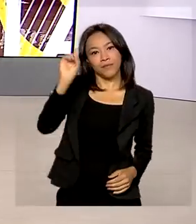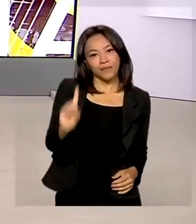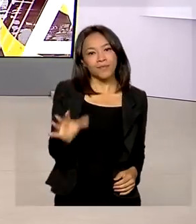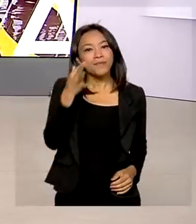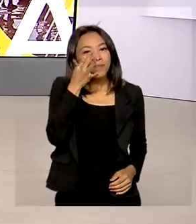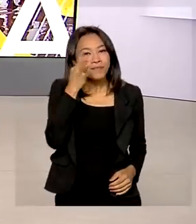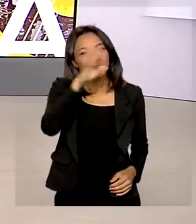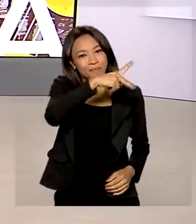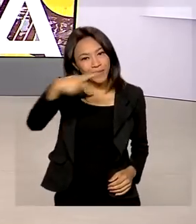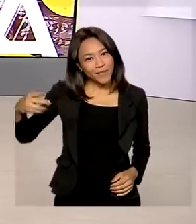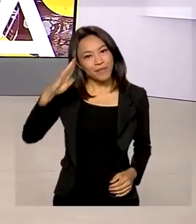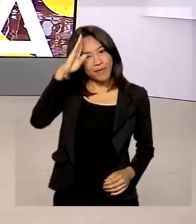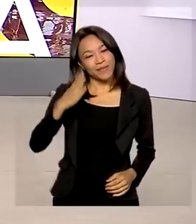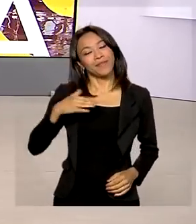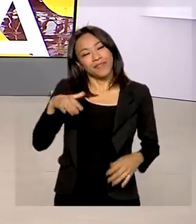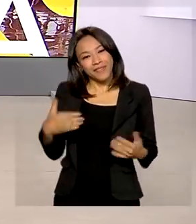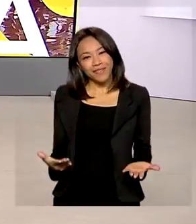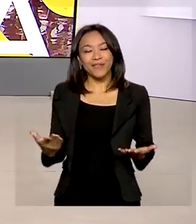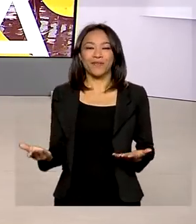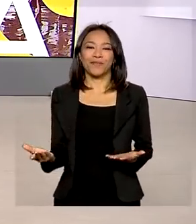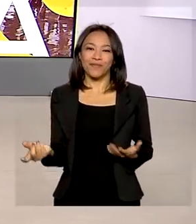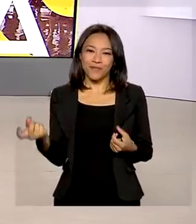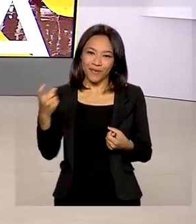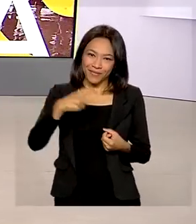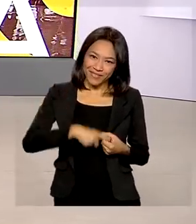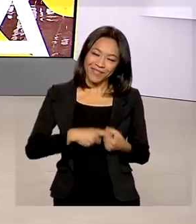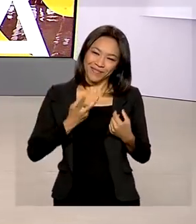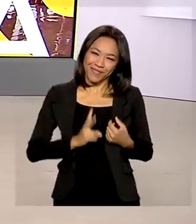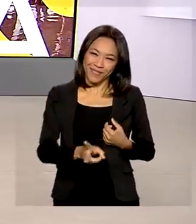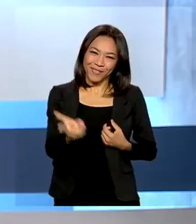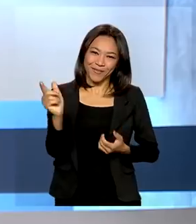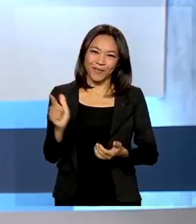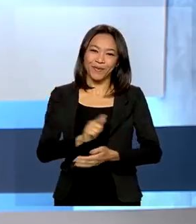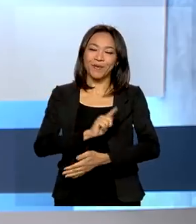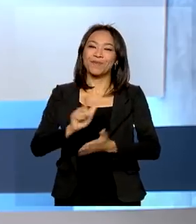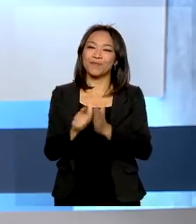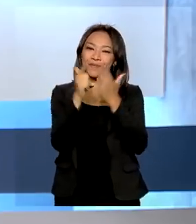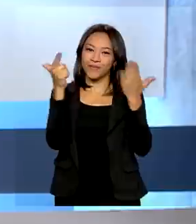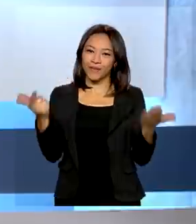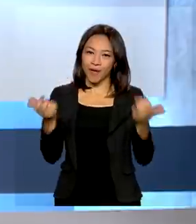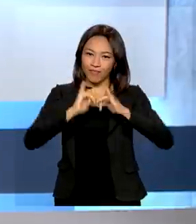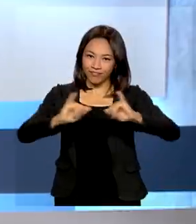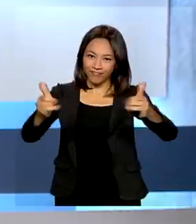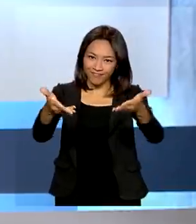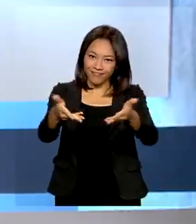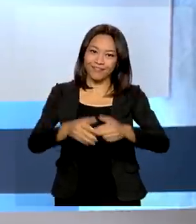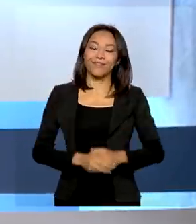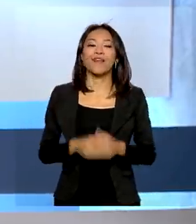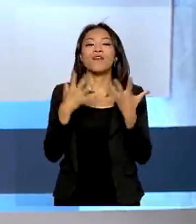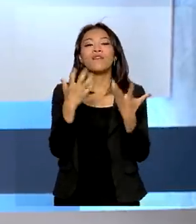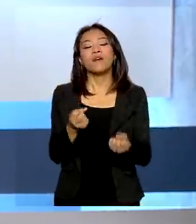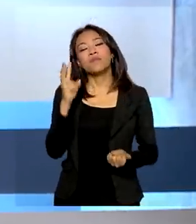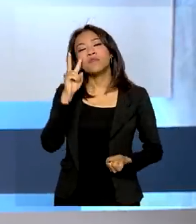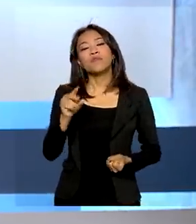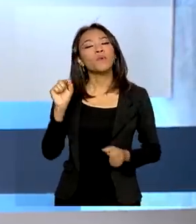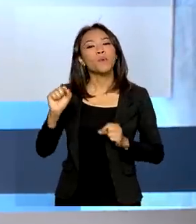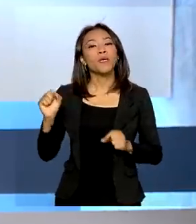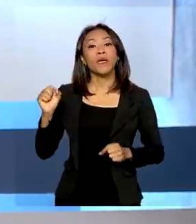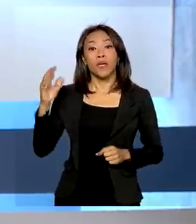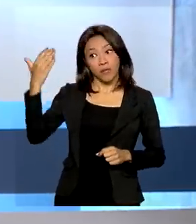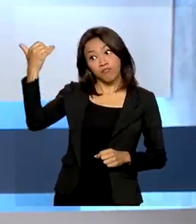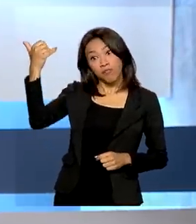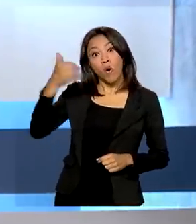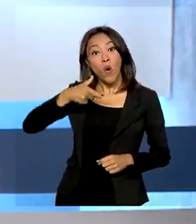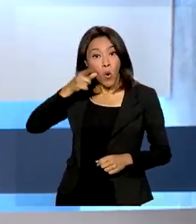Jair Bolsonaro. Voltamos então com o nosso jornal. Vamos ouvir agora o que disse o presidente Jair